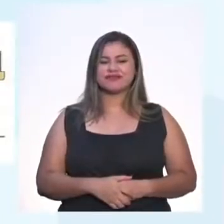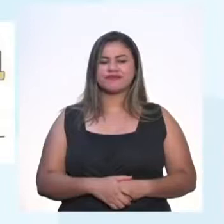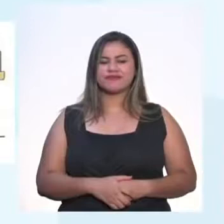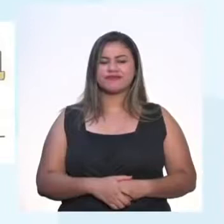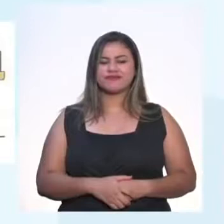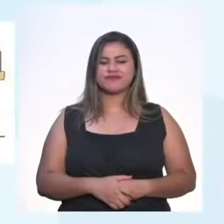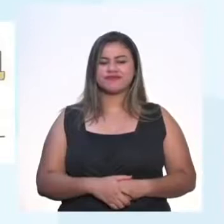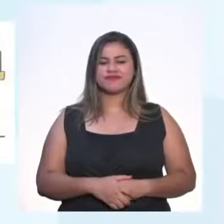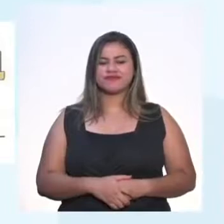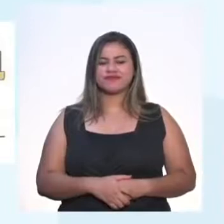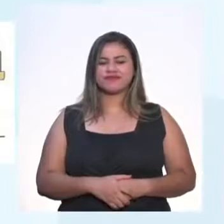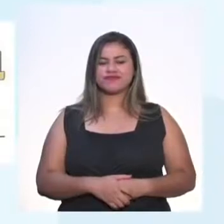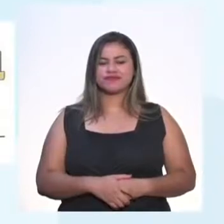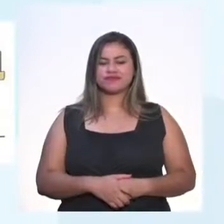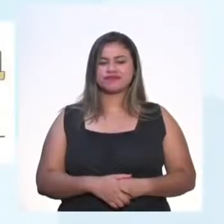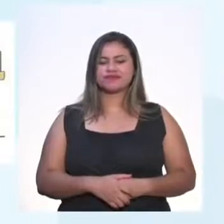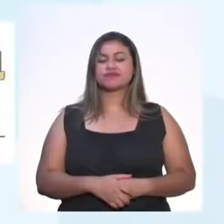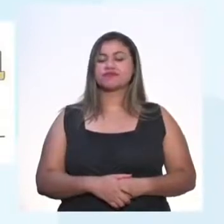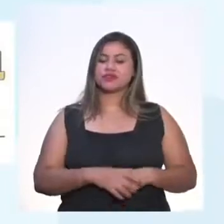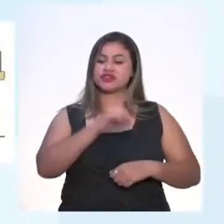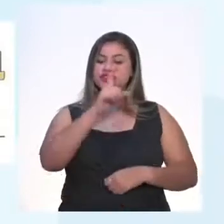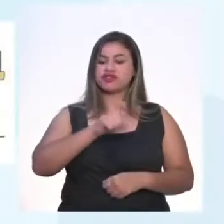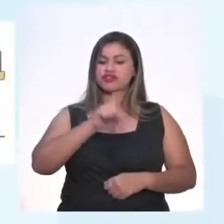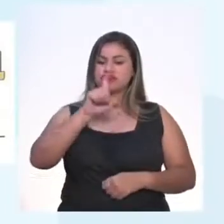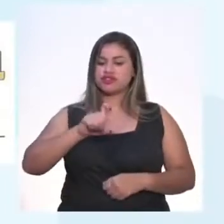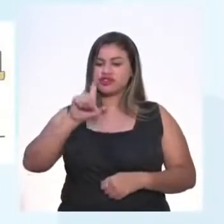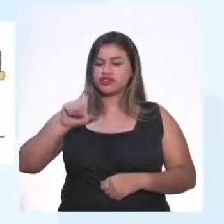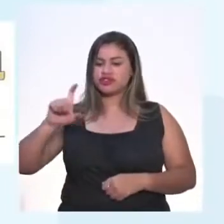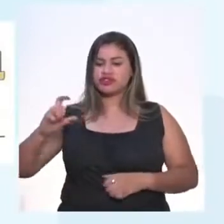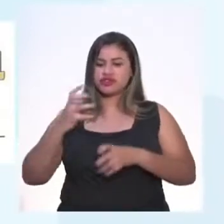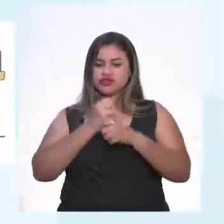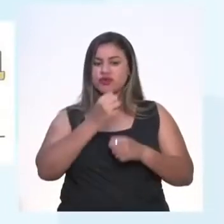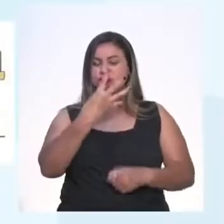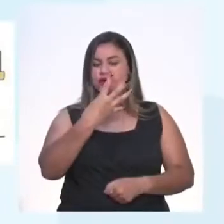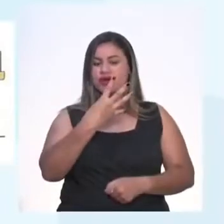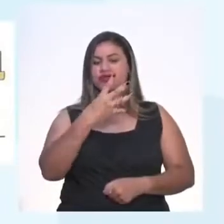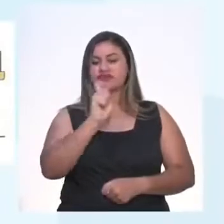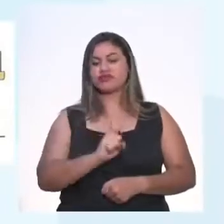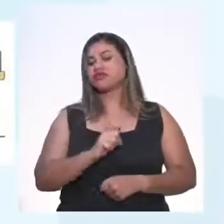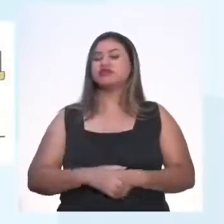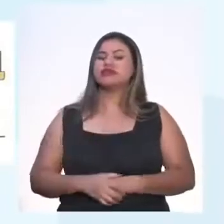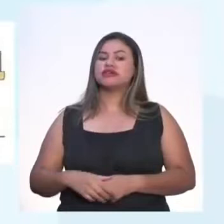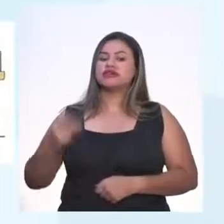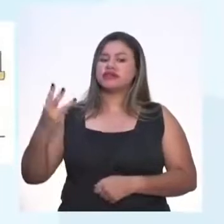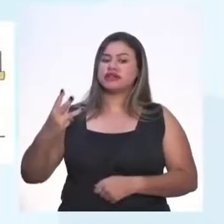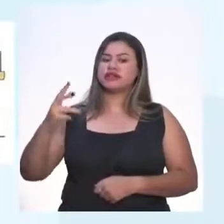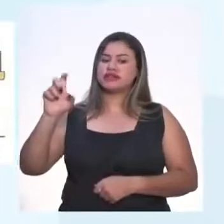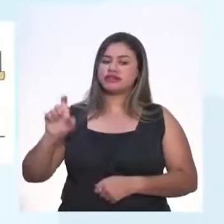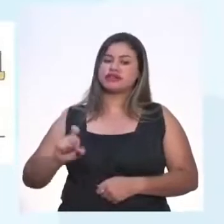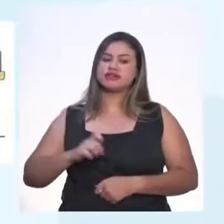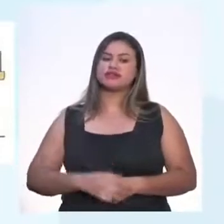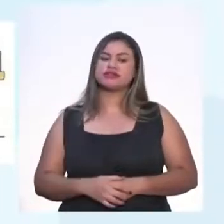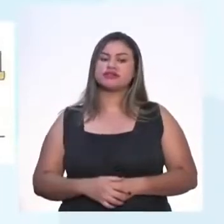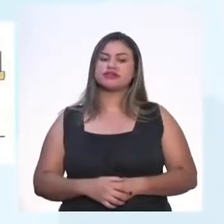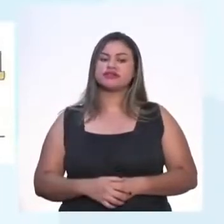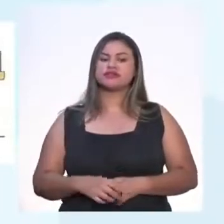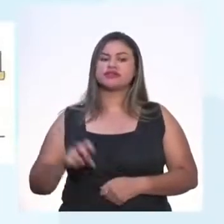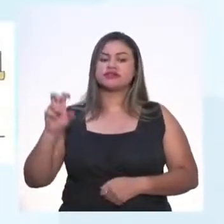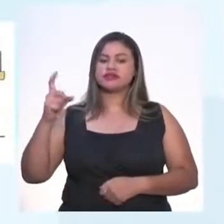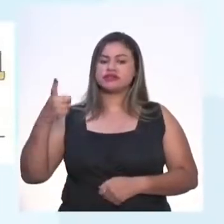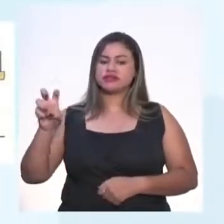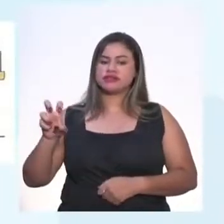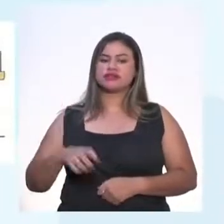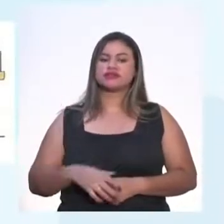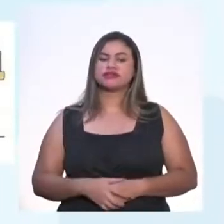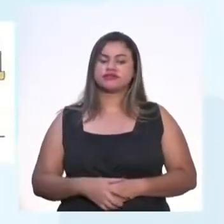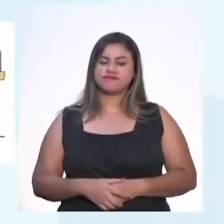juntei esses, deu 4x. Juntei esses, deu 3x. Juntei esses 3, 5 aqui, deu